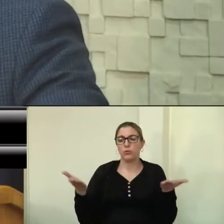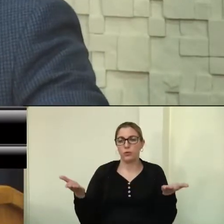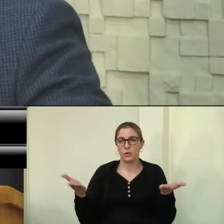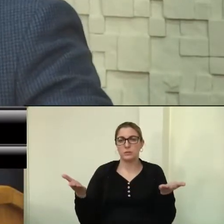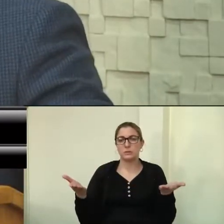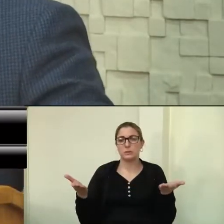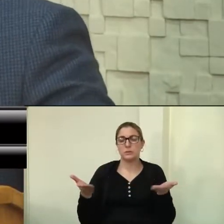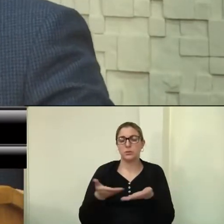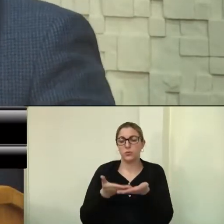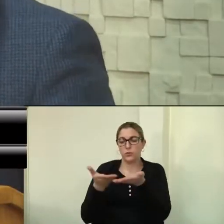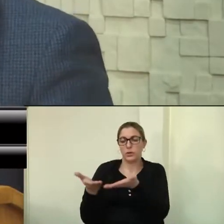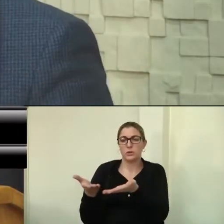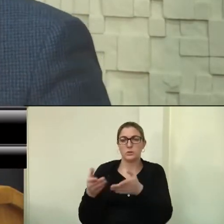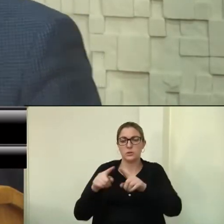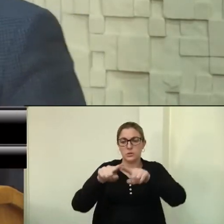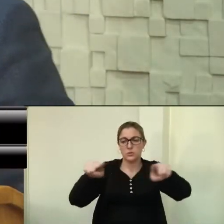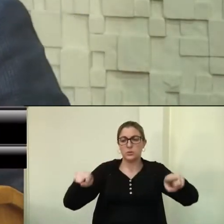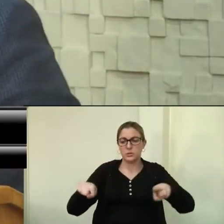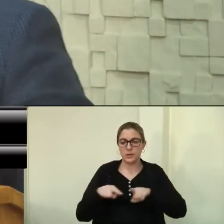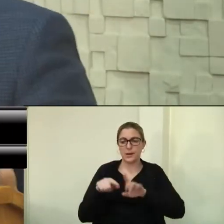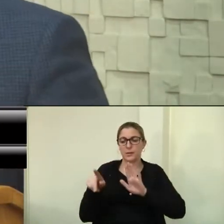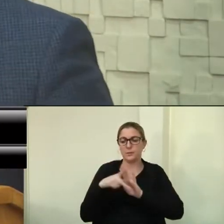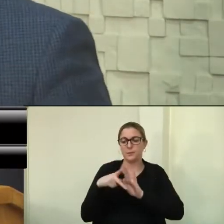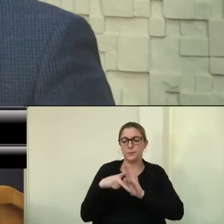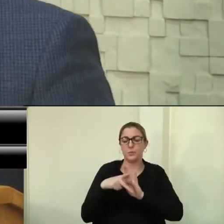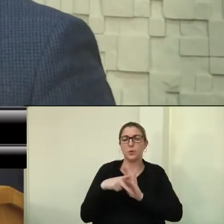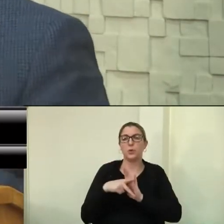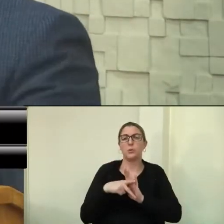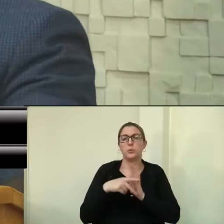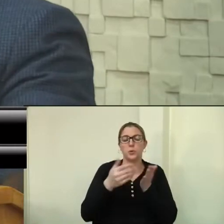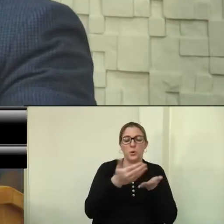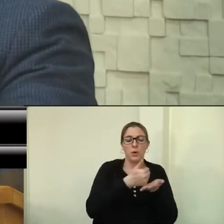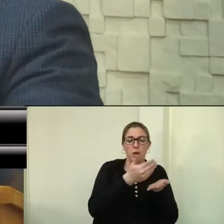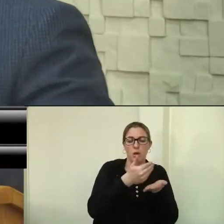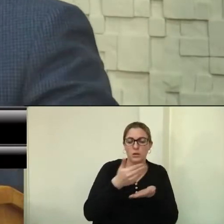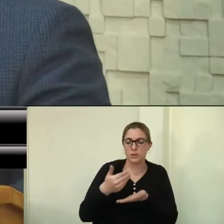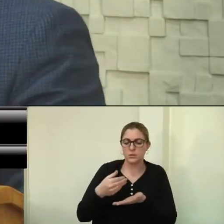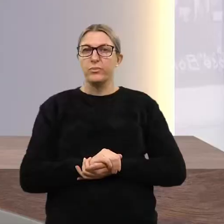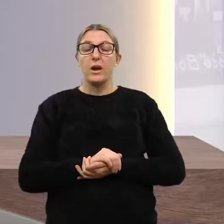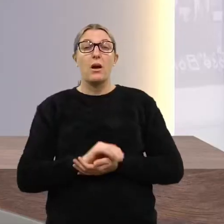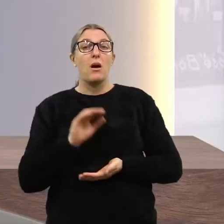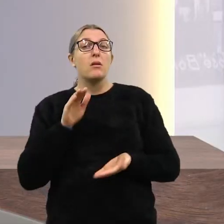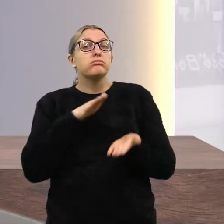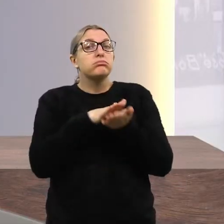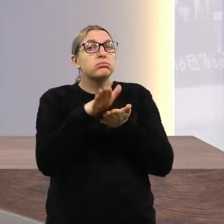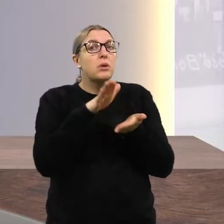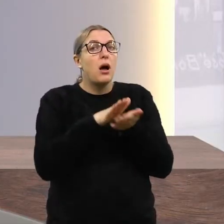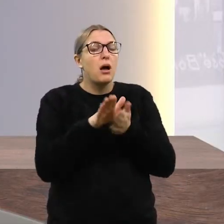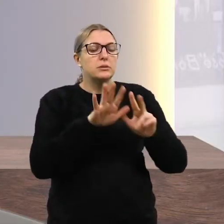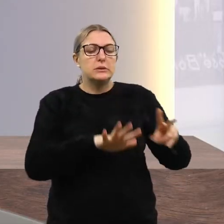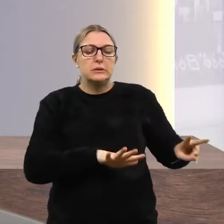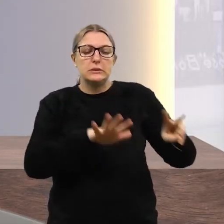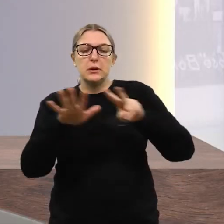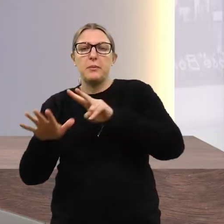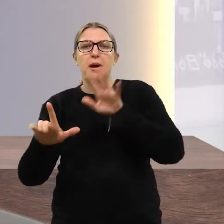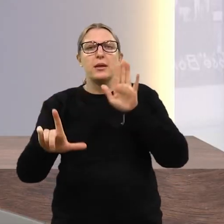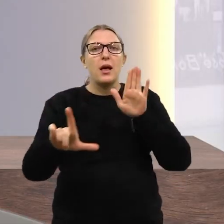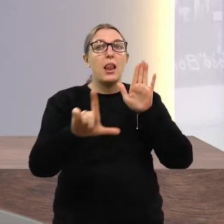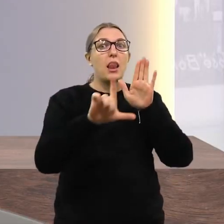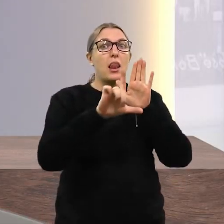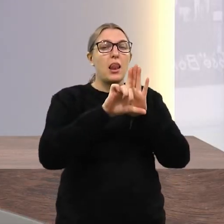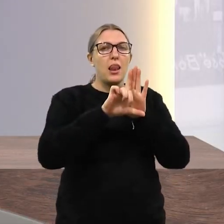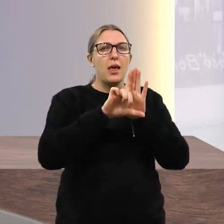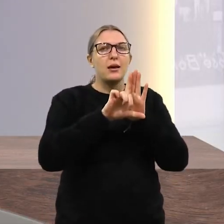aprovação do projeto, vai ser destinada para o recebimento, triagem e distribuição desses alimentos. Foi sancionada nesta semana a